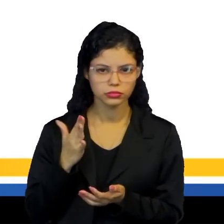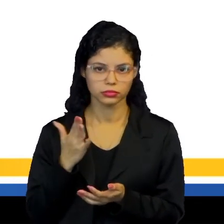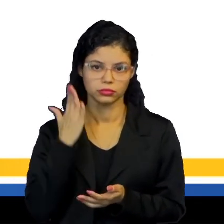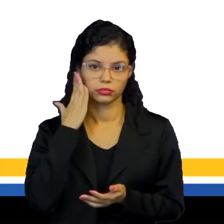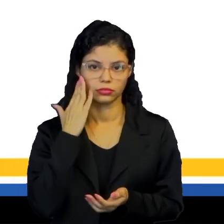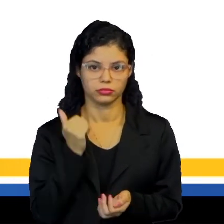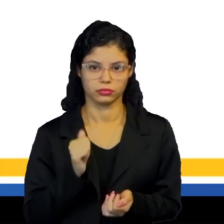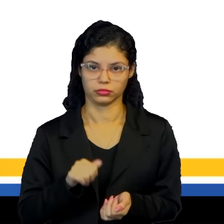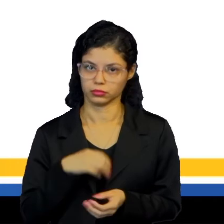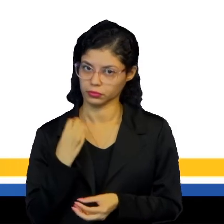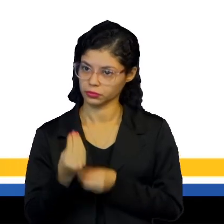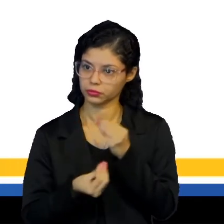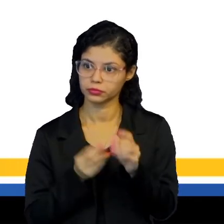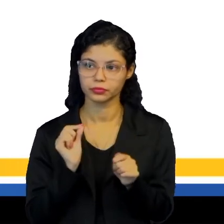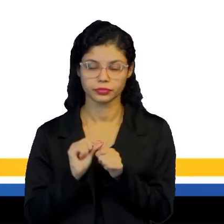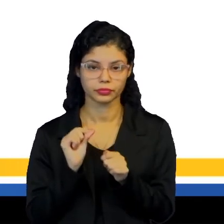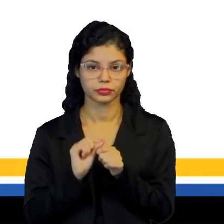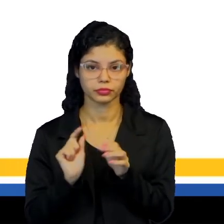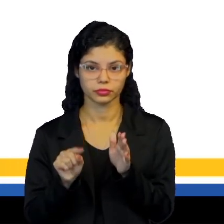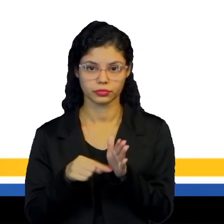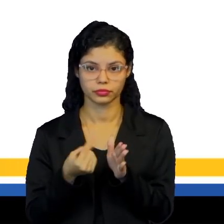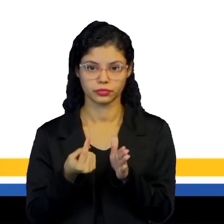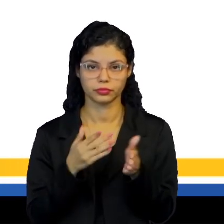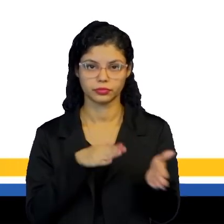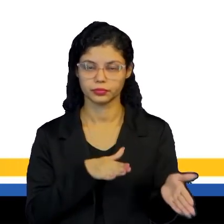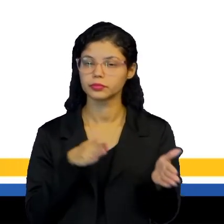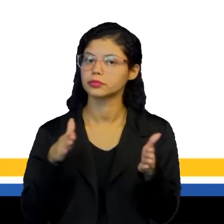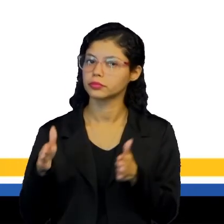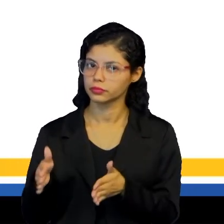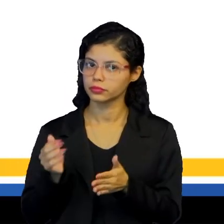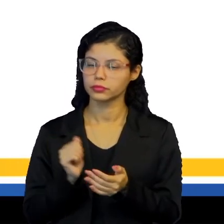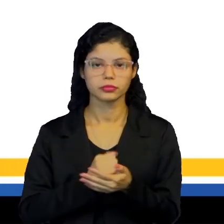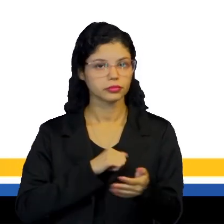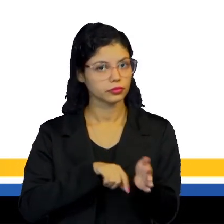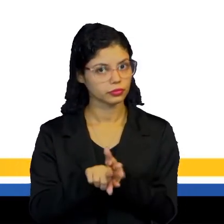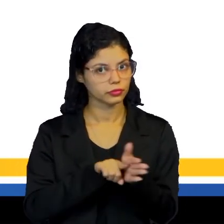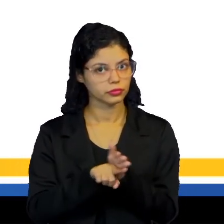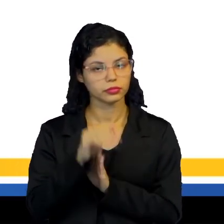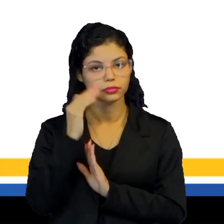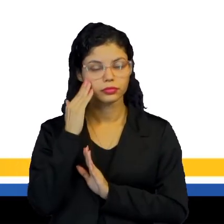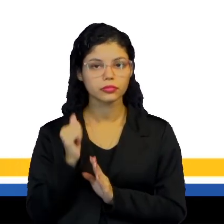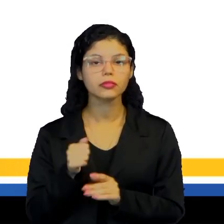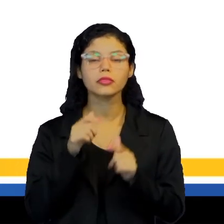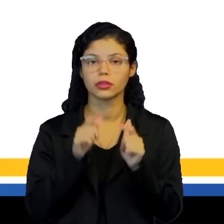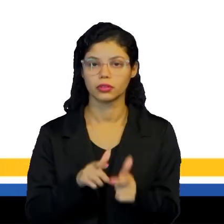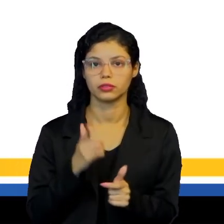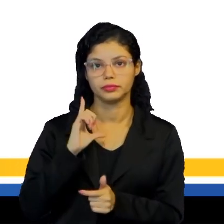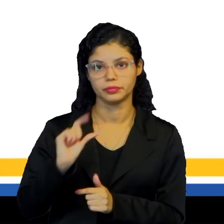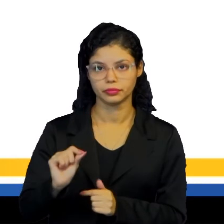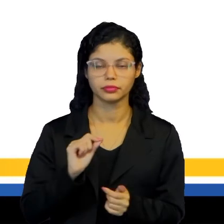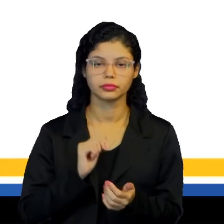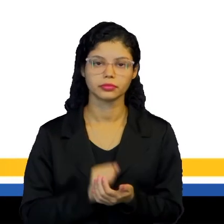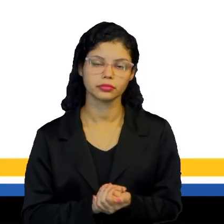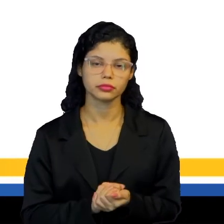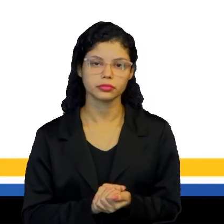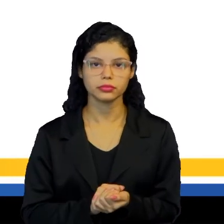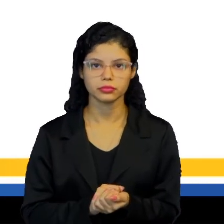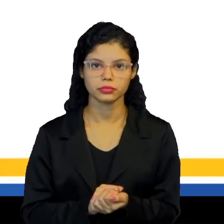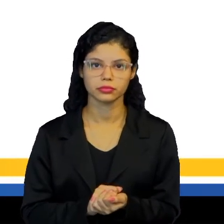aí de como fazer a primeira parte de uma pesquisa e saber para onde ela vai.